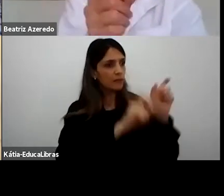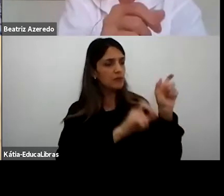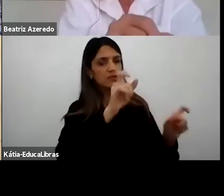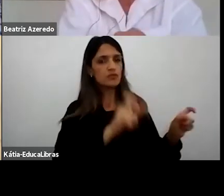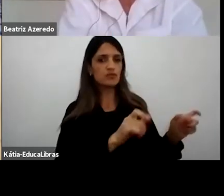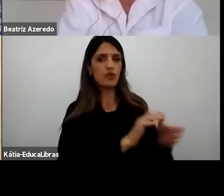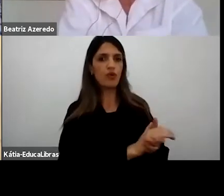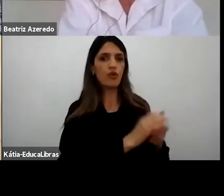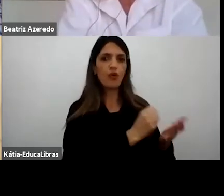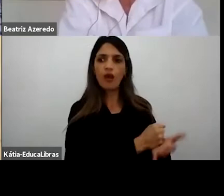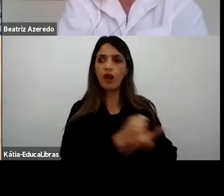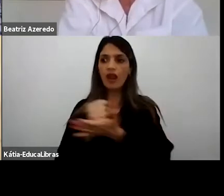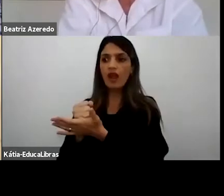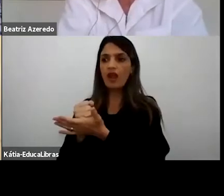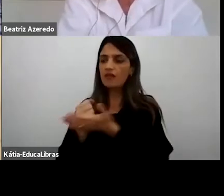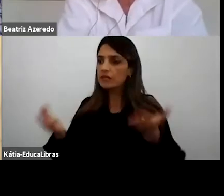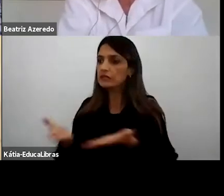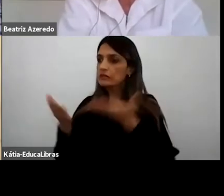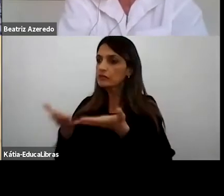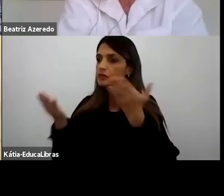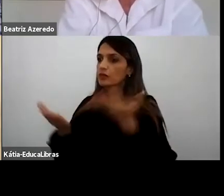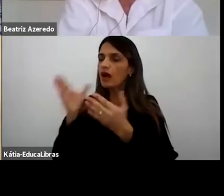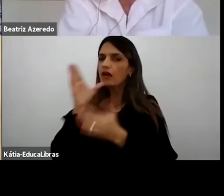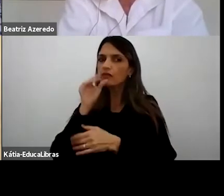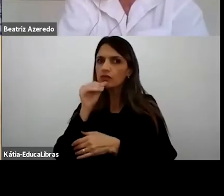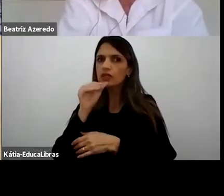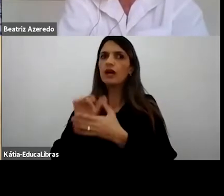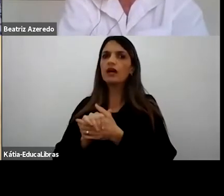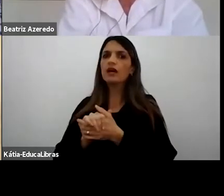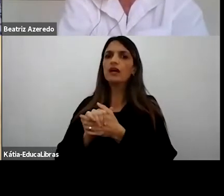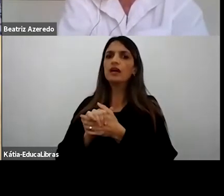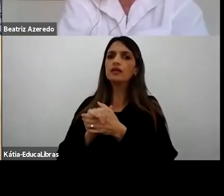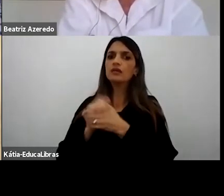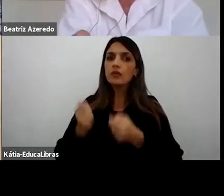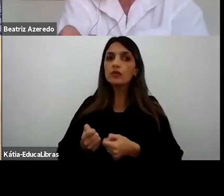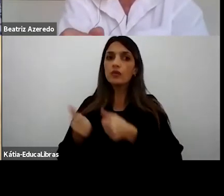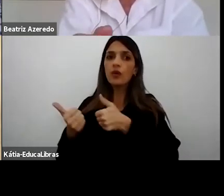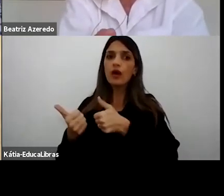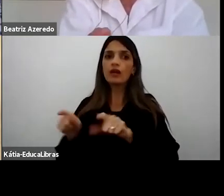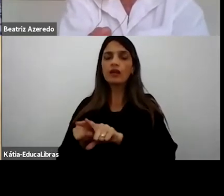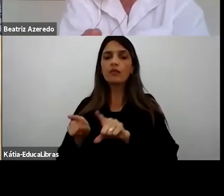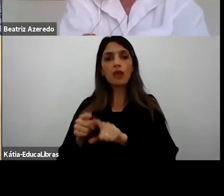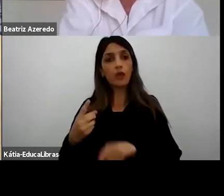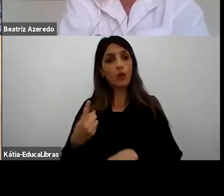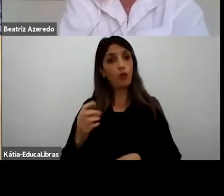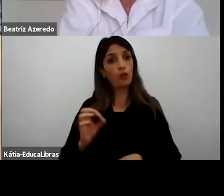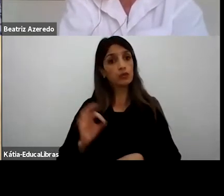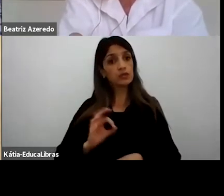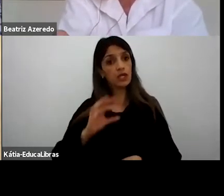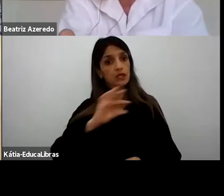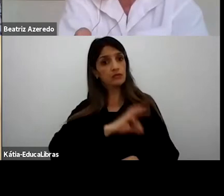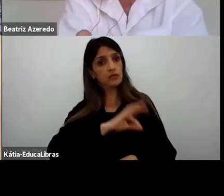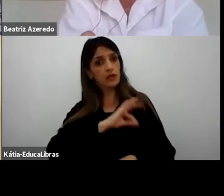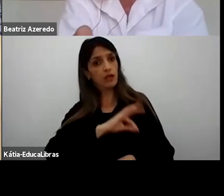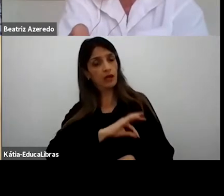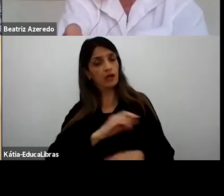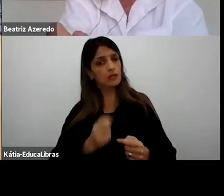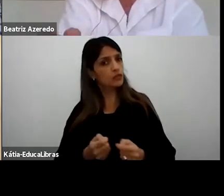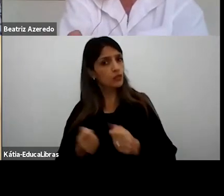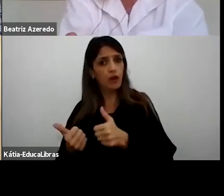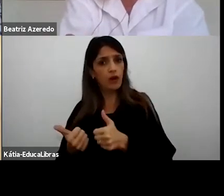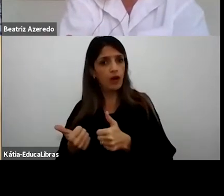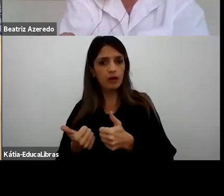para o trabalho, então estimular os funcionários, os colaboradores a doar também 1% de seus rendimentos, e enfim, a